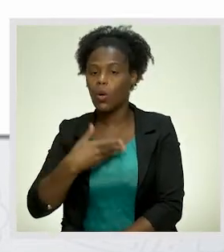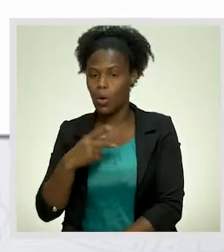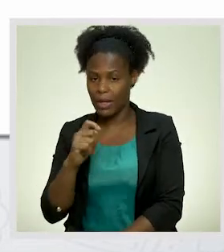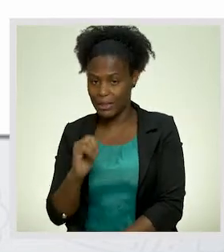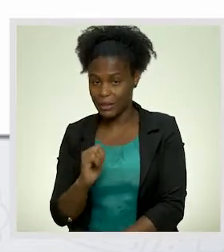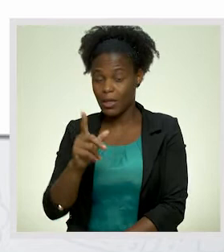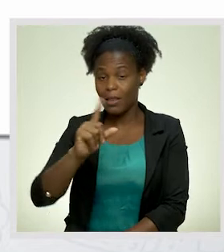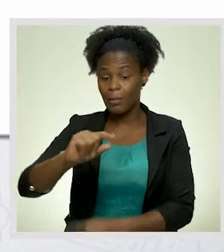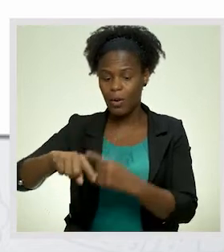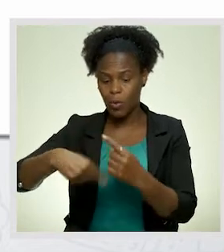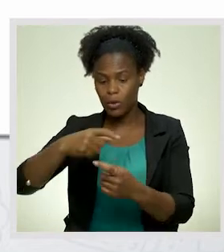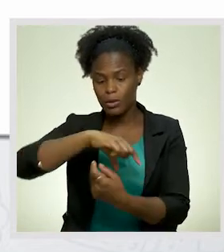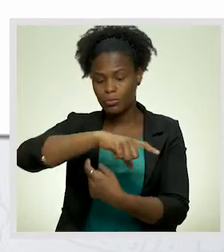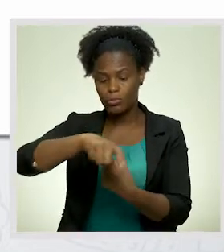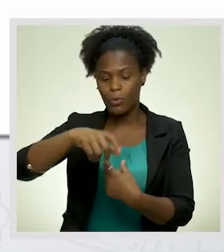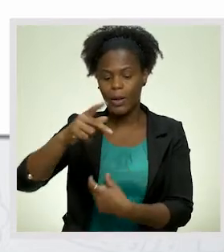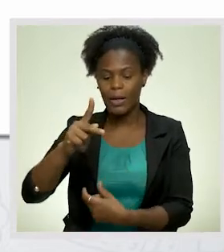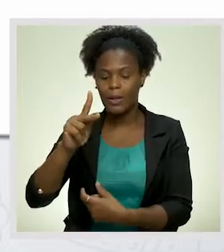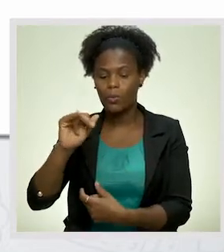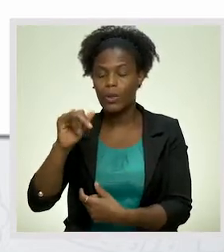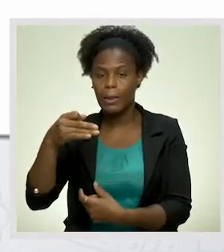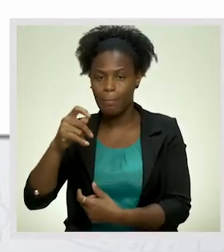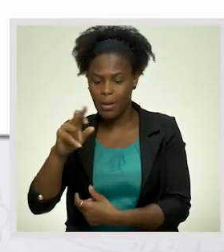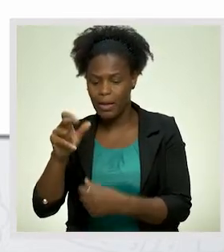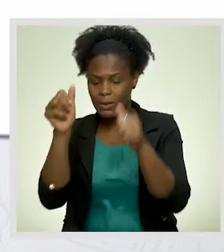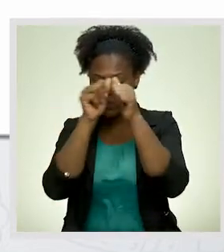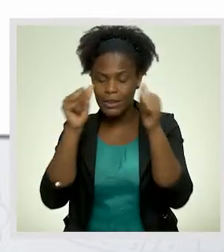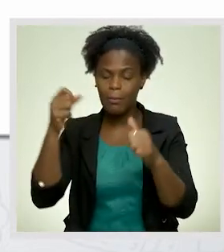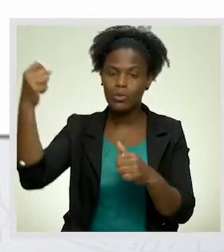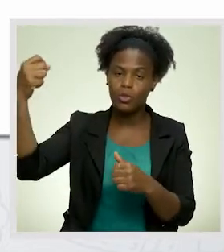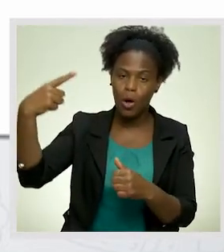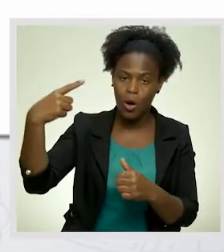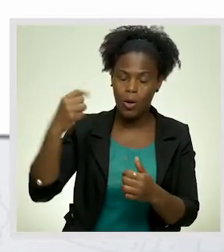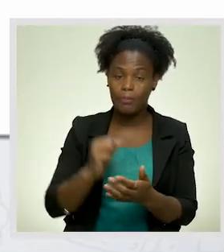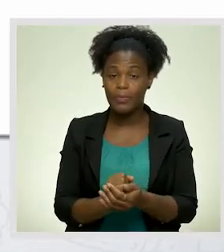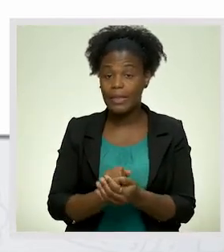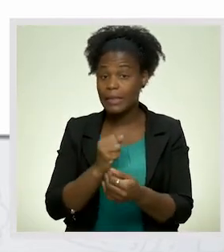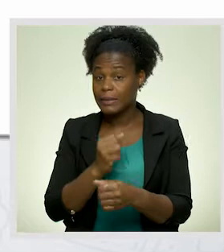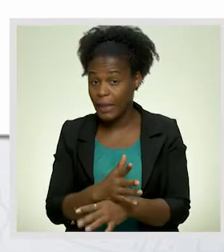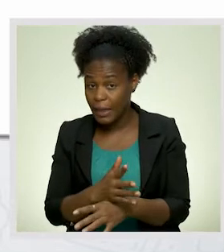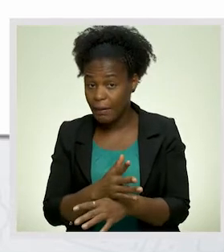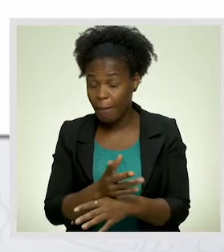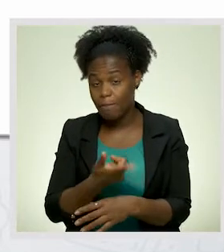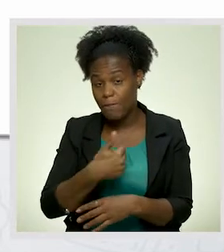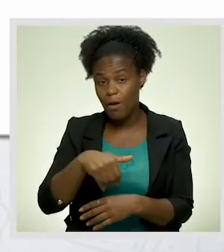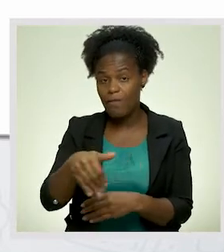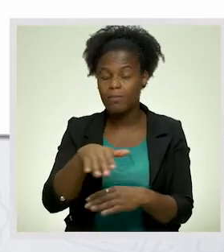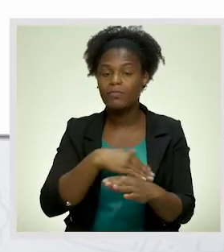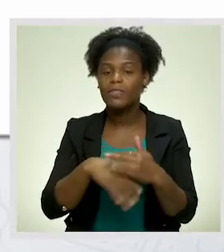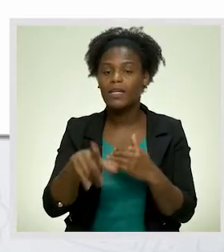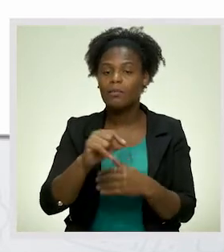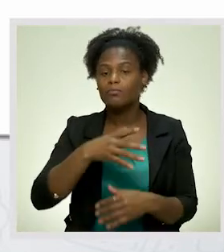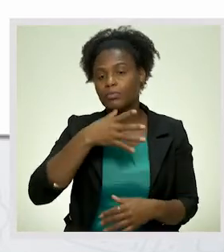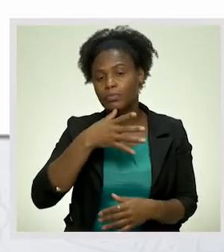de Kuiper no sistema solar. Em seguida, vamos fazer a